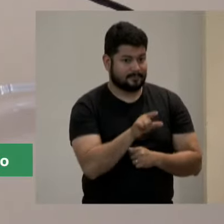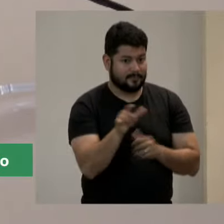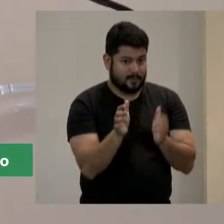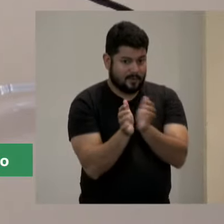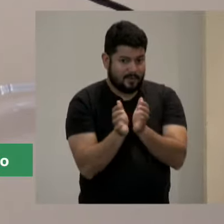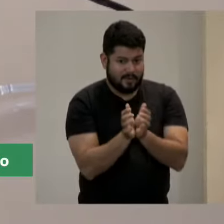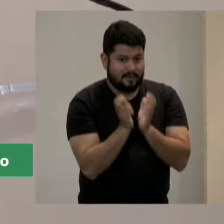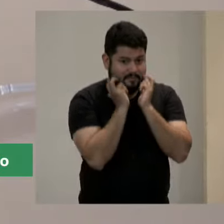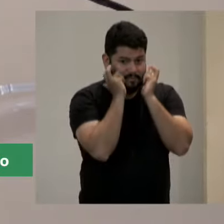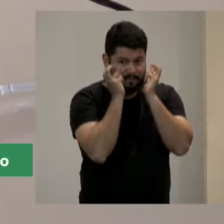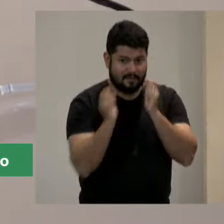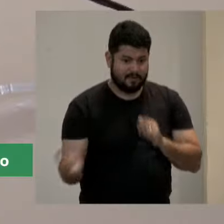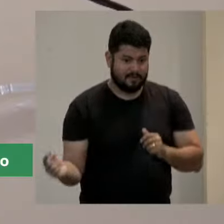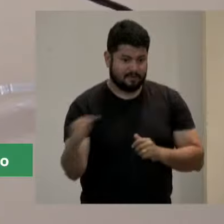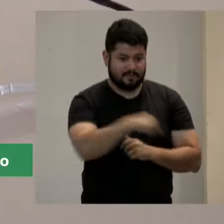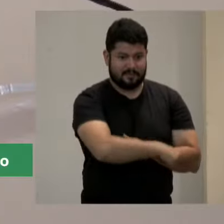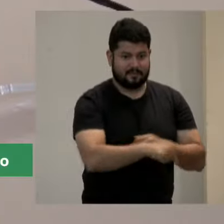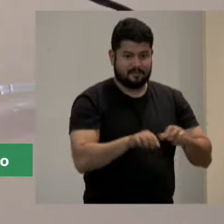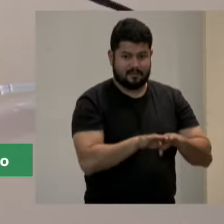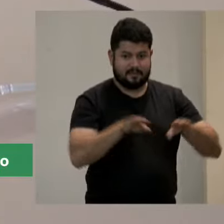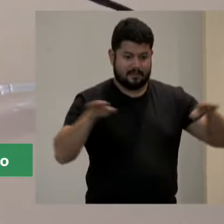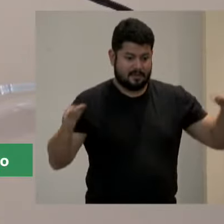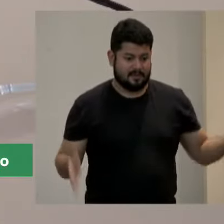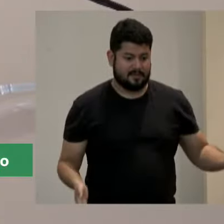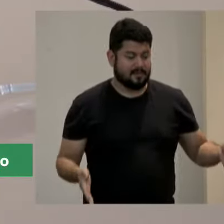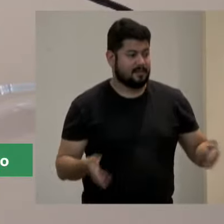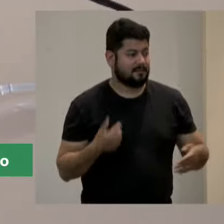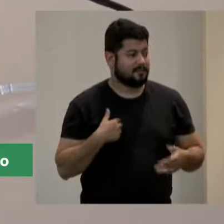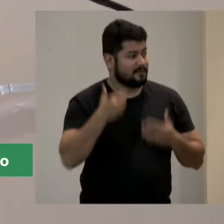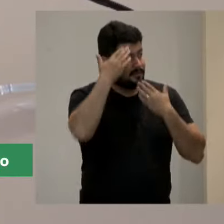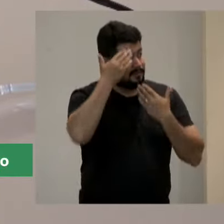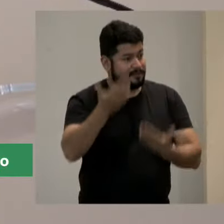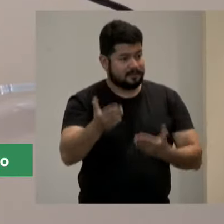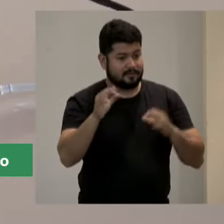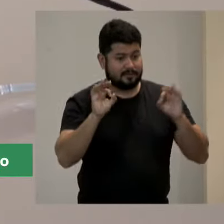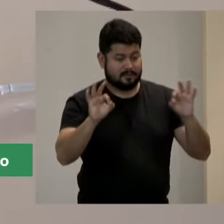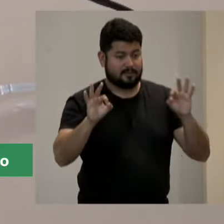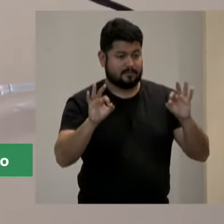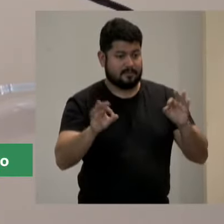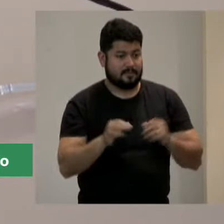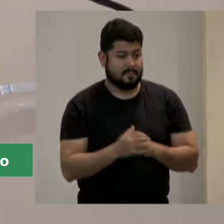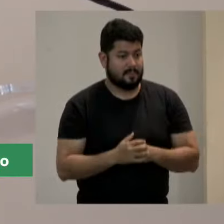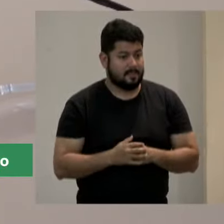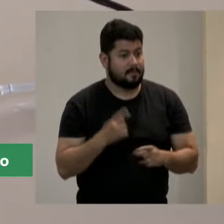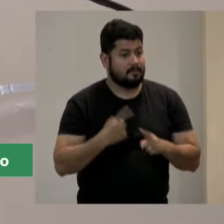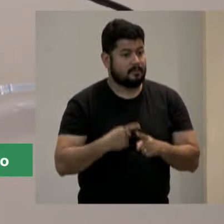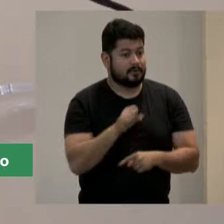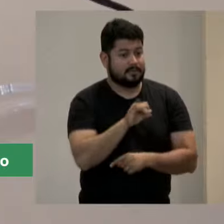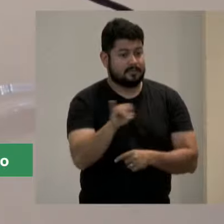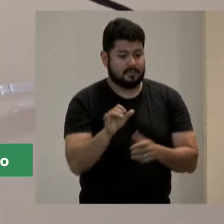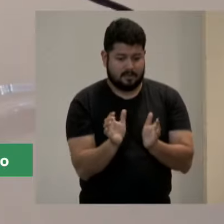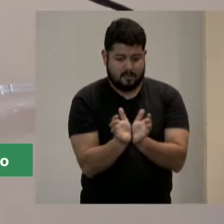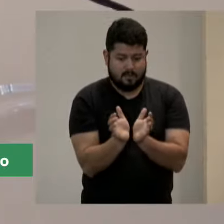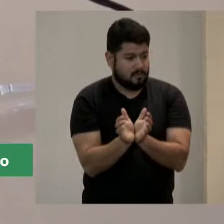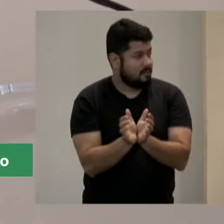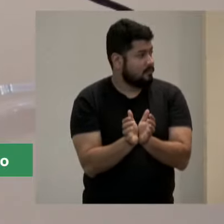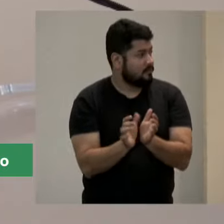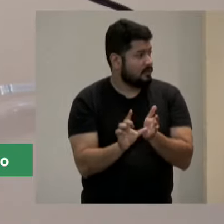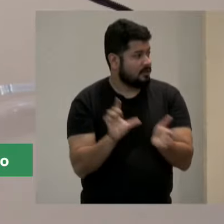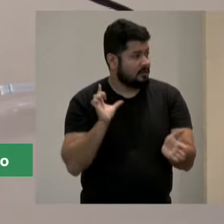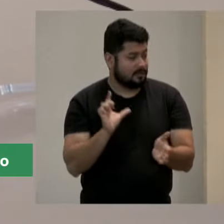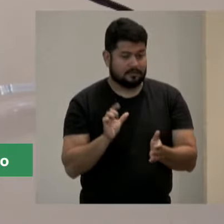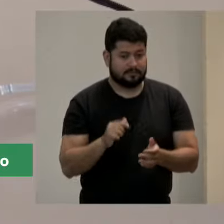subir com a gente aqui no palco, a quem eu faço um agradecimento especial, porque sem essa equipe nenhuma ação